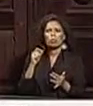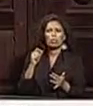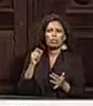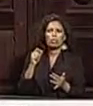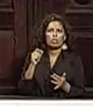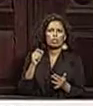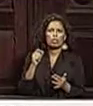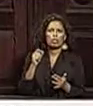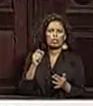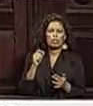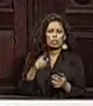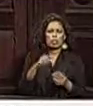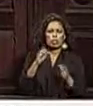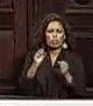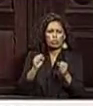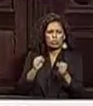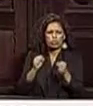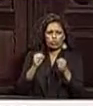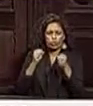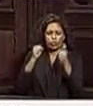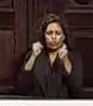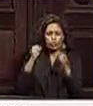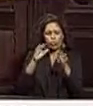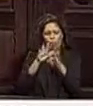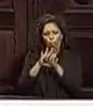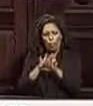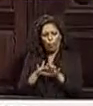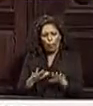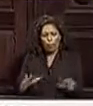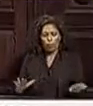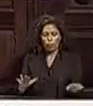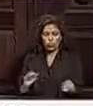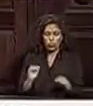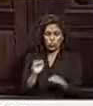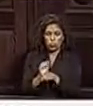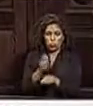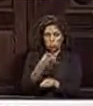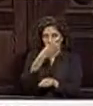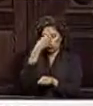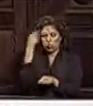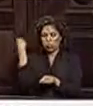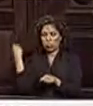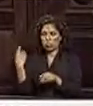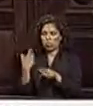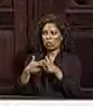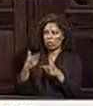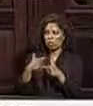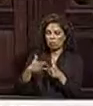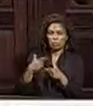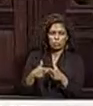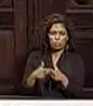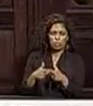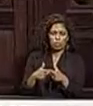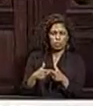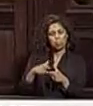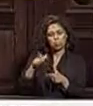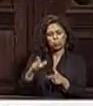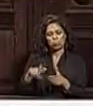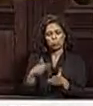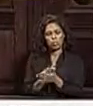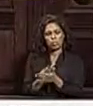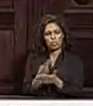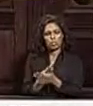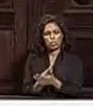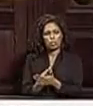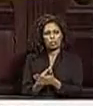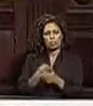essa tentativa de amenizar, eu acho que, para mim, não me contempla. Eu acho que